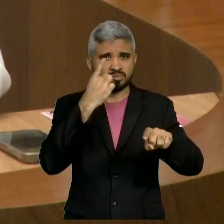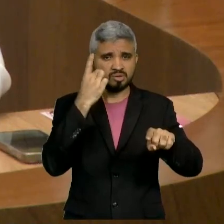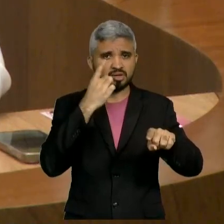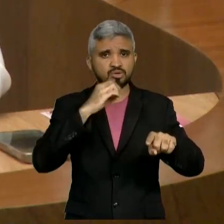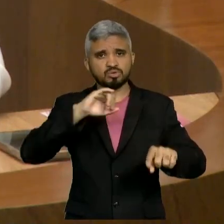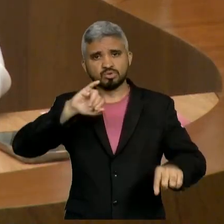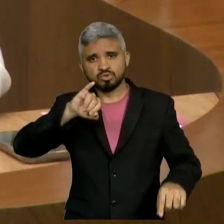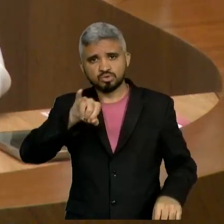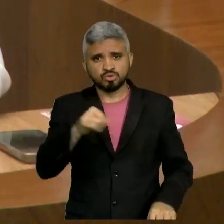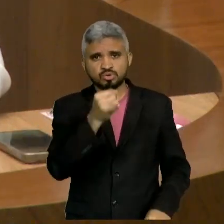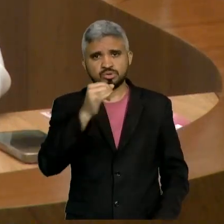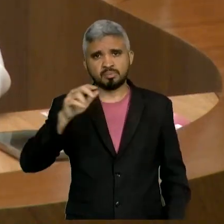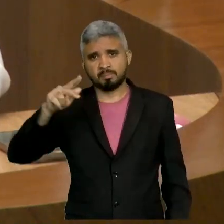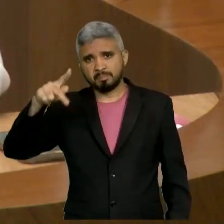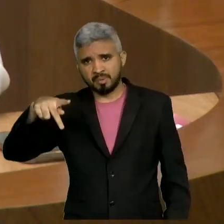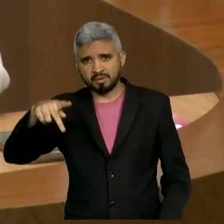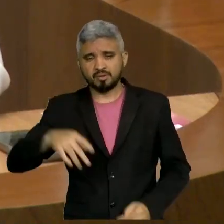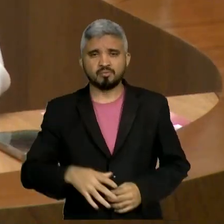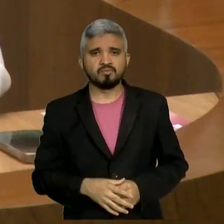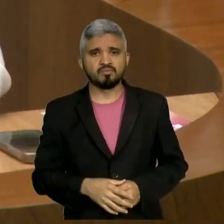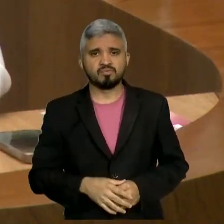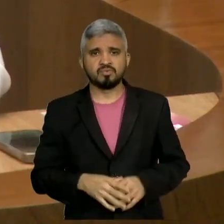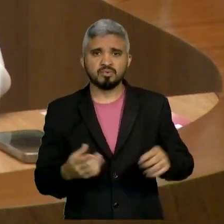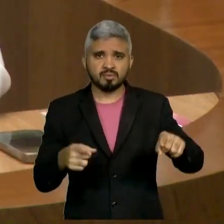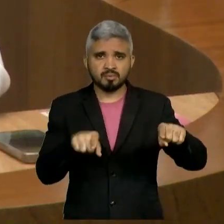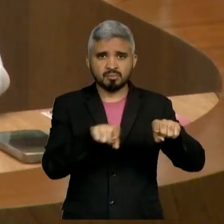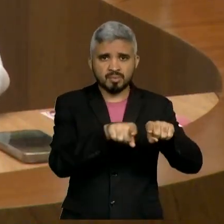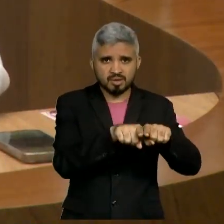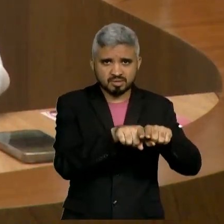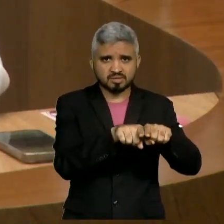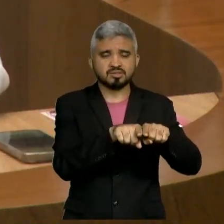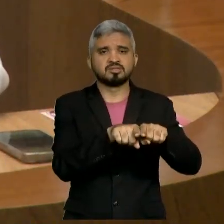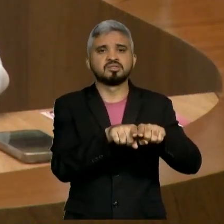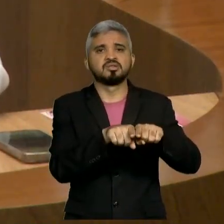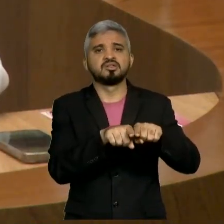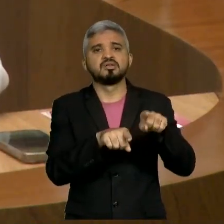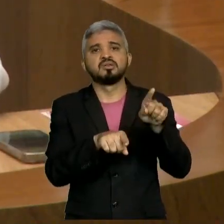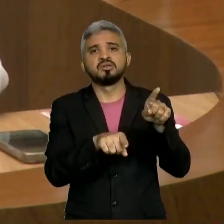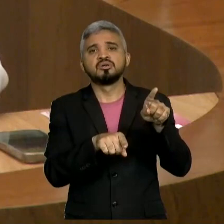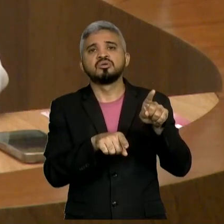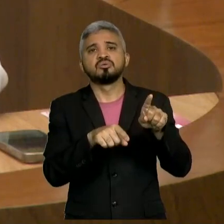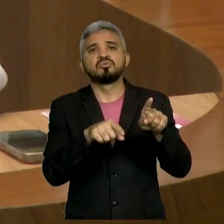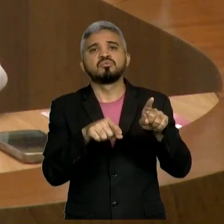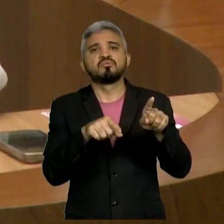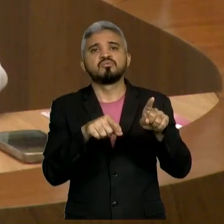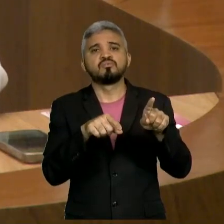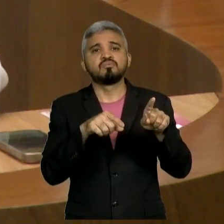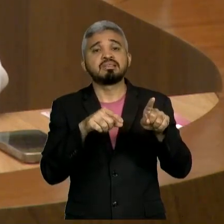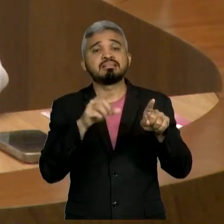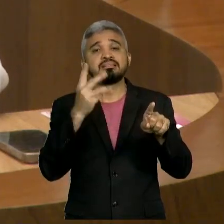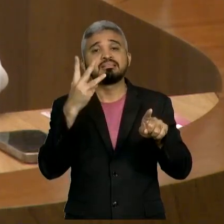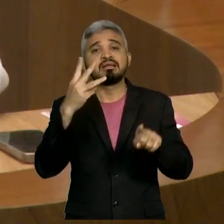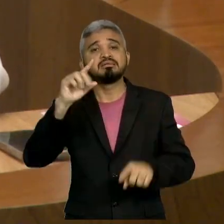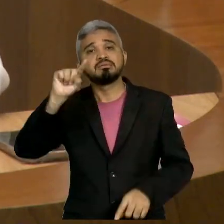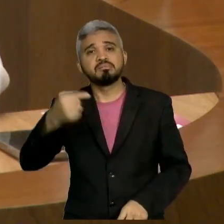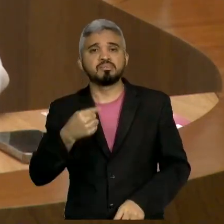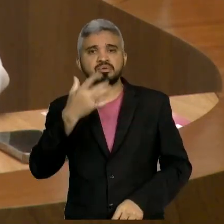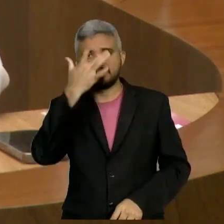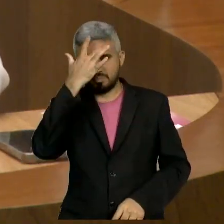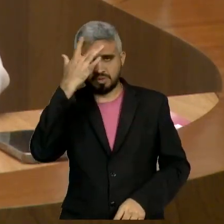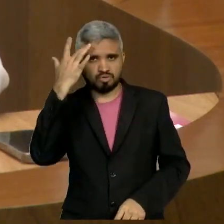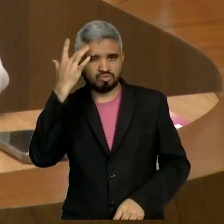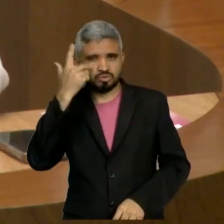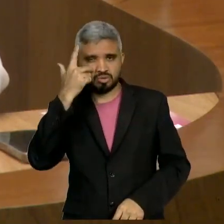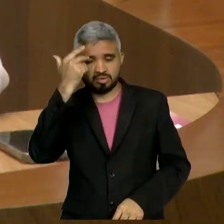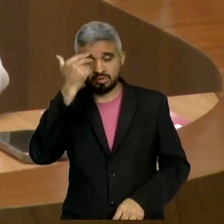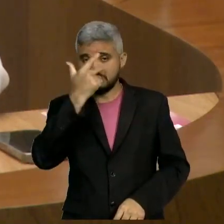Maranhão, levar um mutirão de catarata para mais de 3 mil pessoas. 3 mil